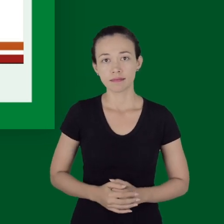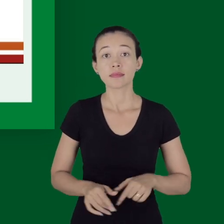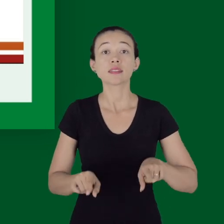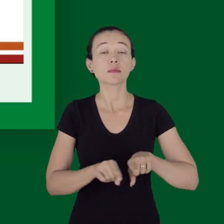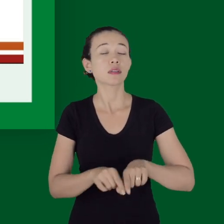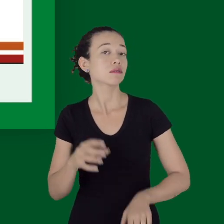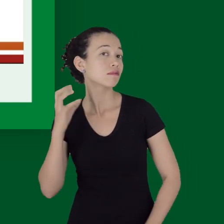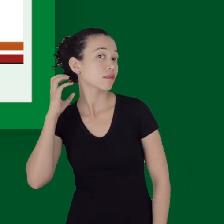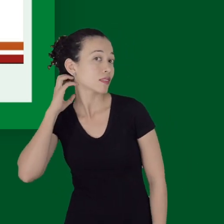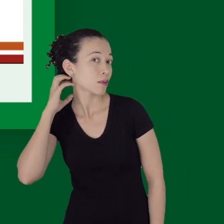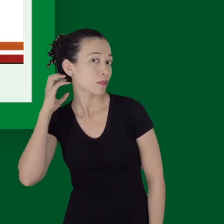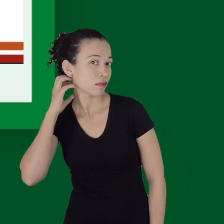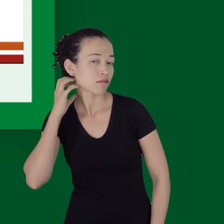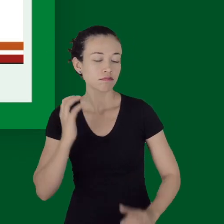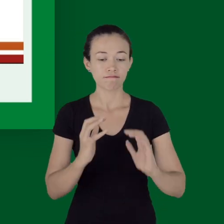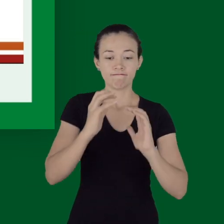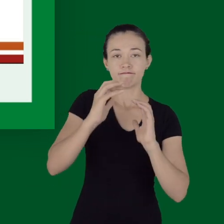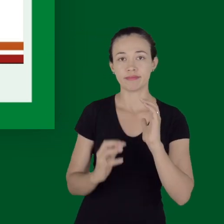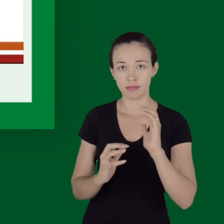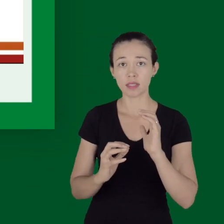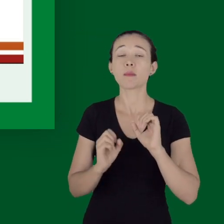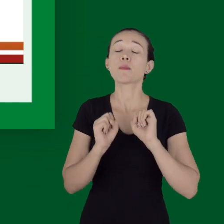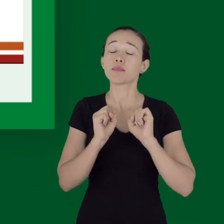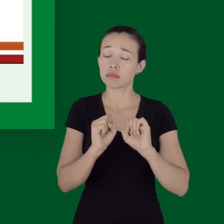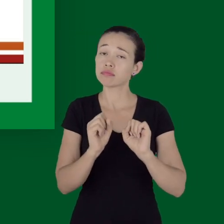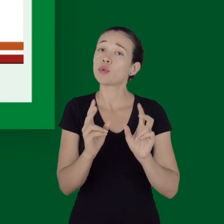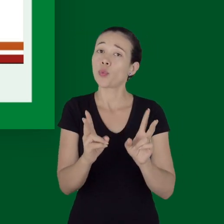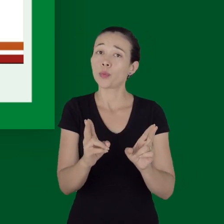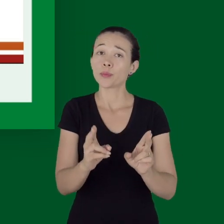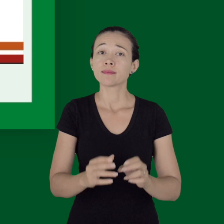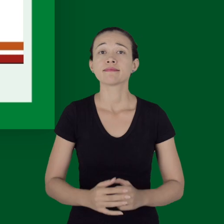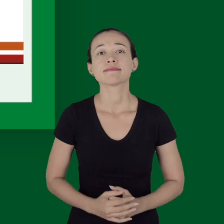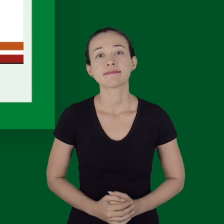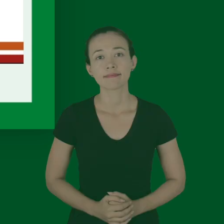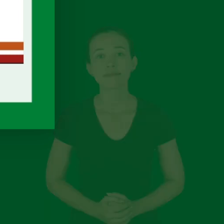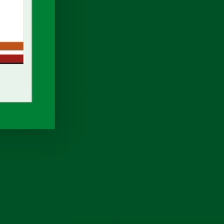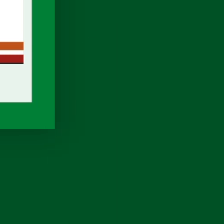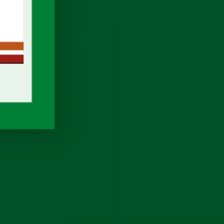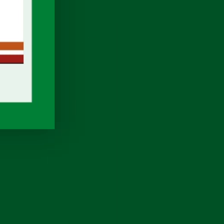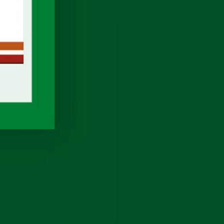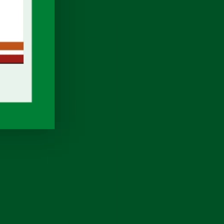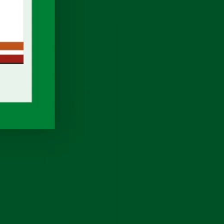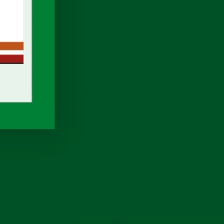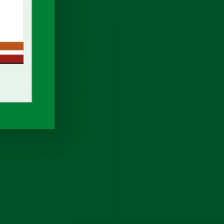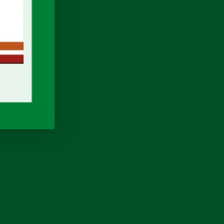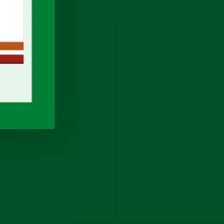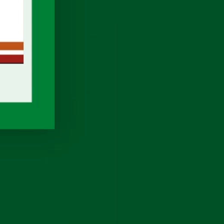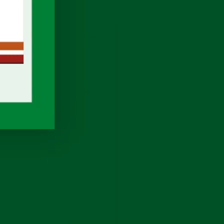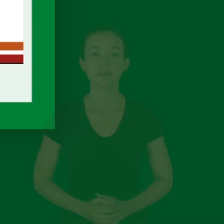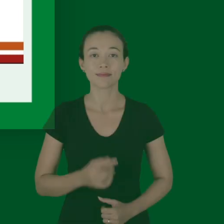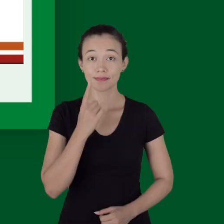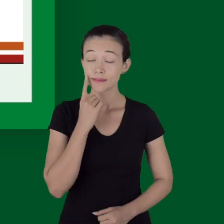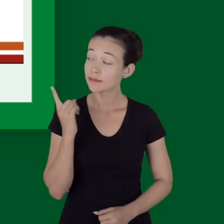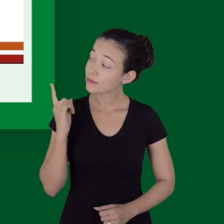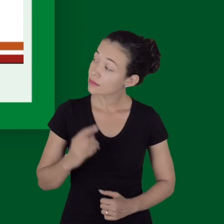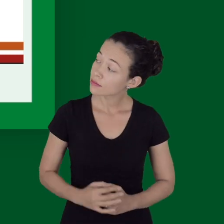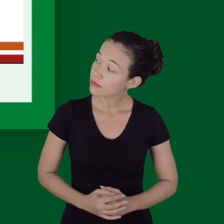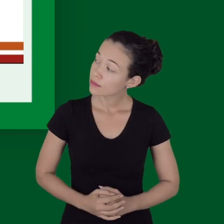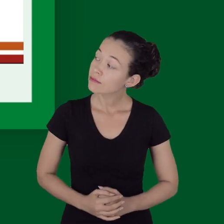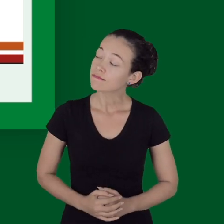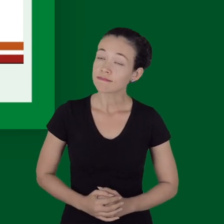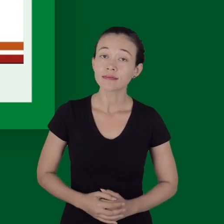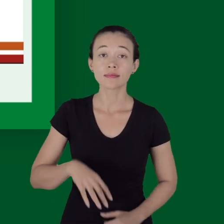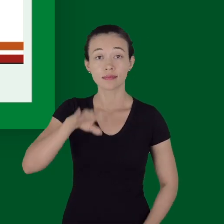na localização do cerebelo, né? Um AVC cerebelar pode dar essas manifestações. Tem uma